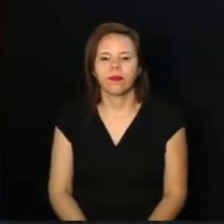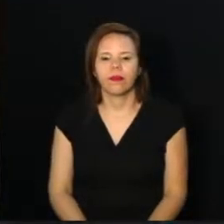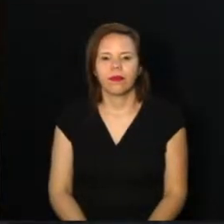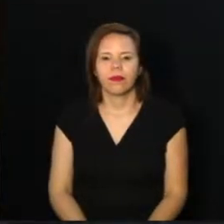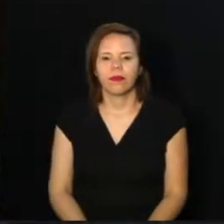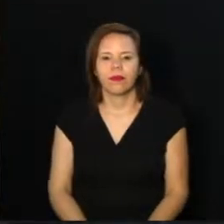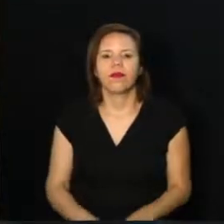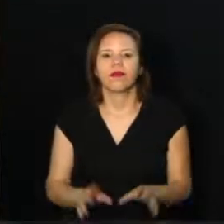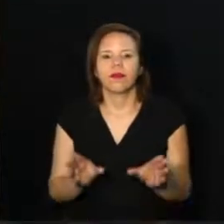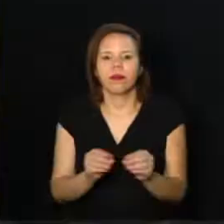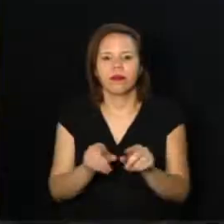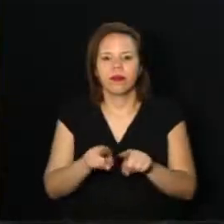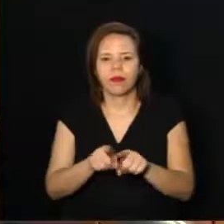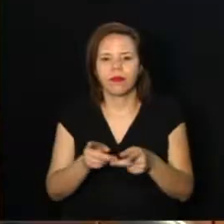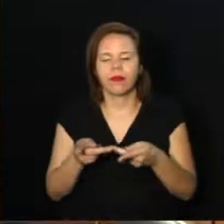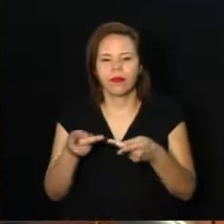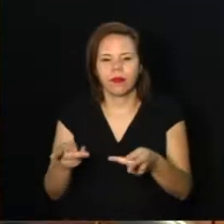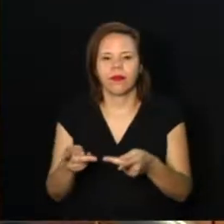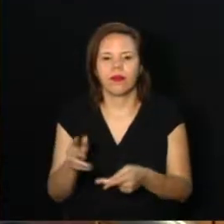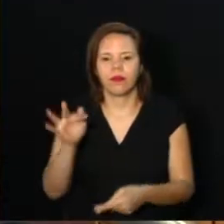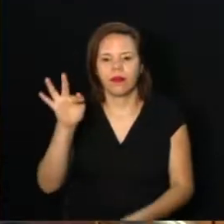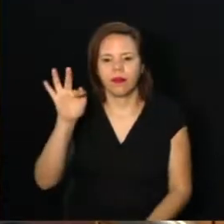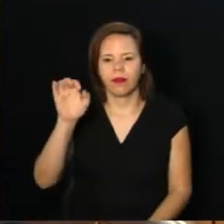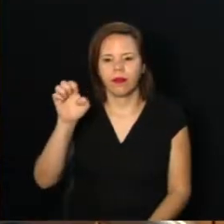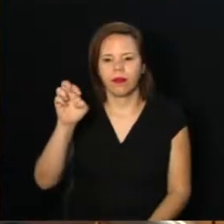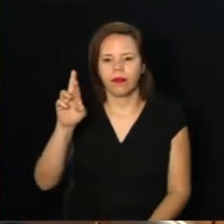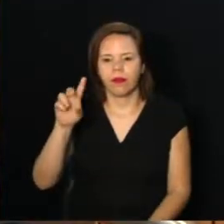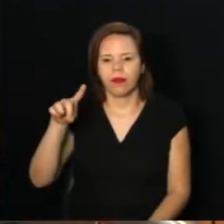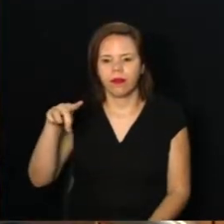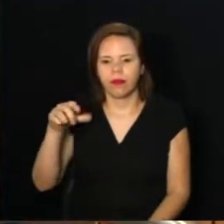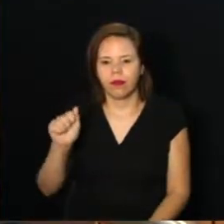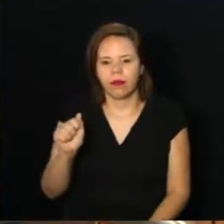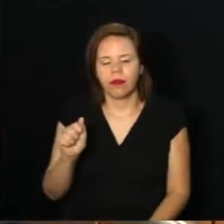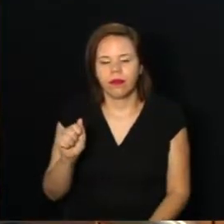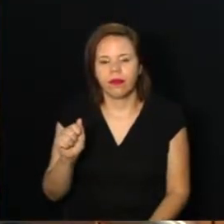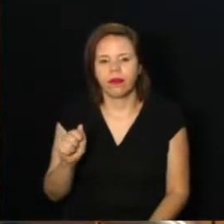Finalmente, convidamos Fernanda Caroline da Silva.